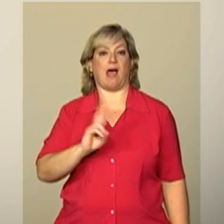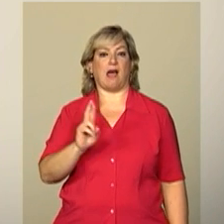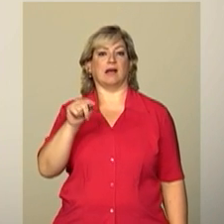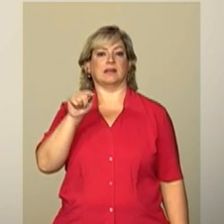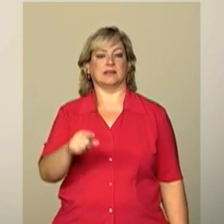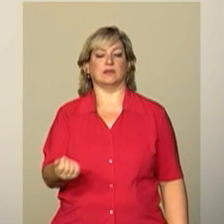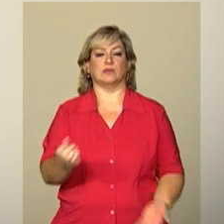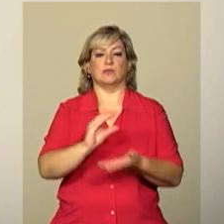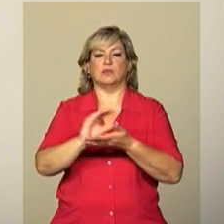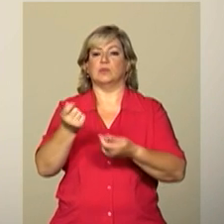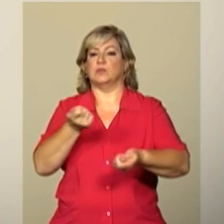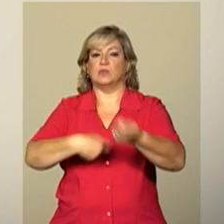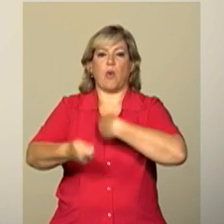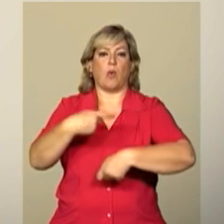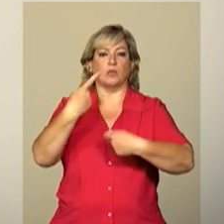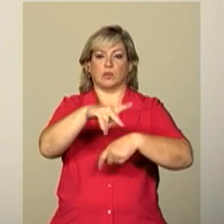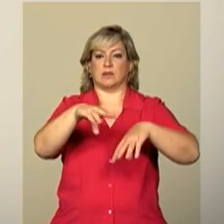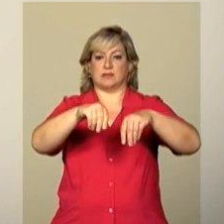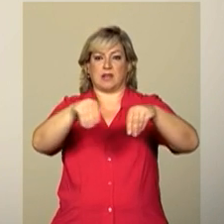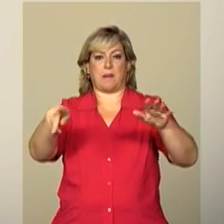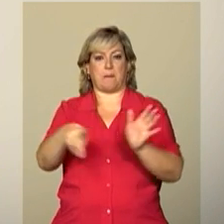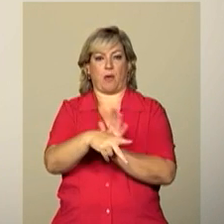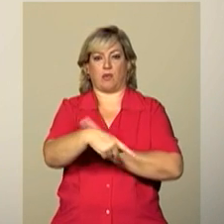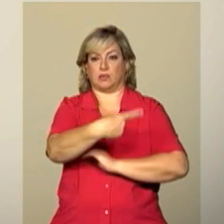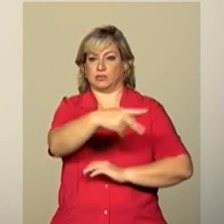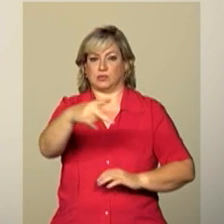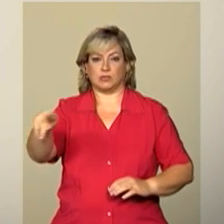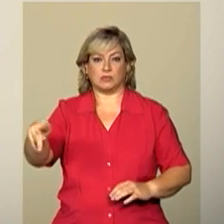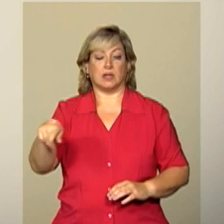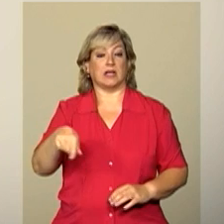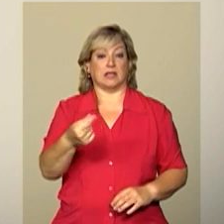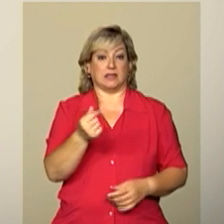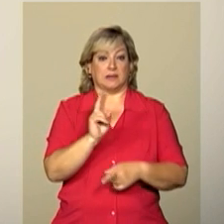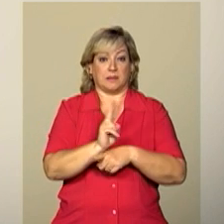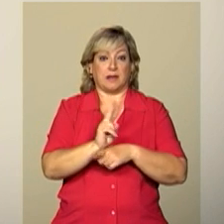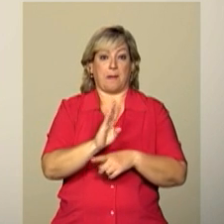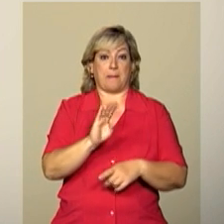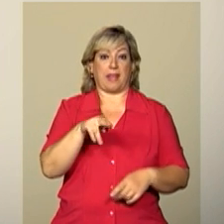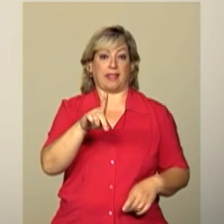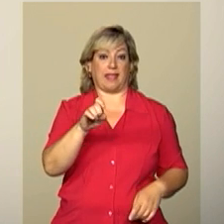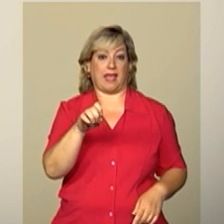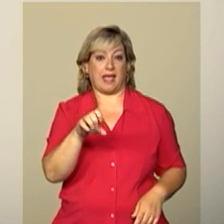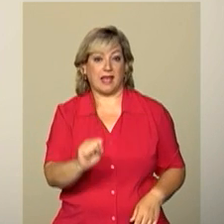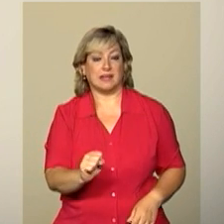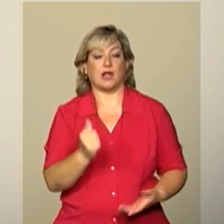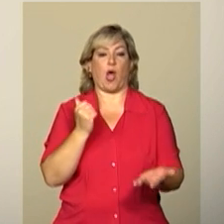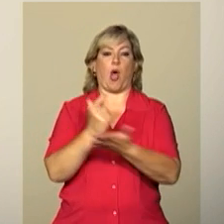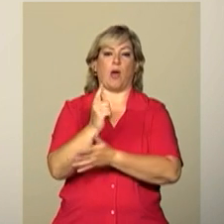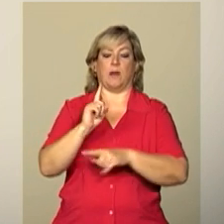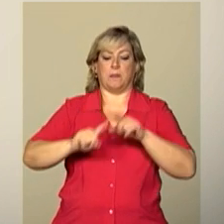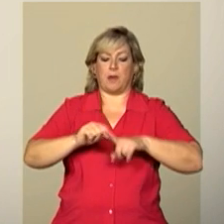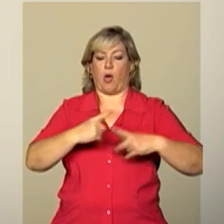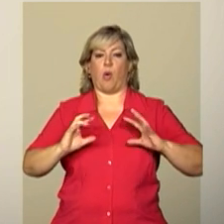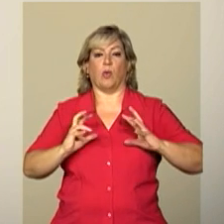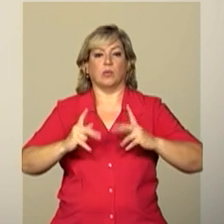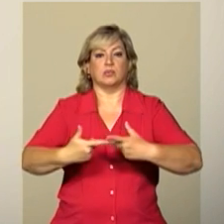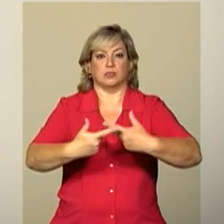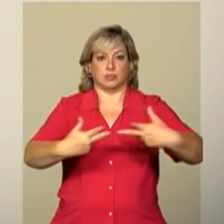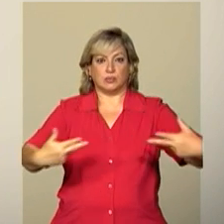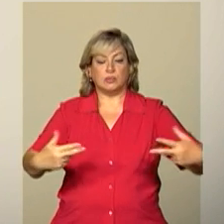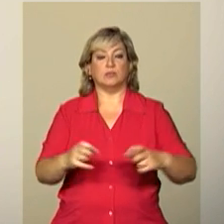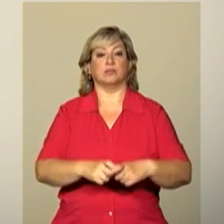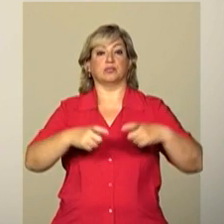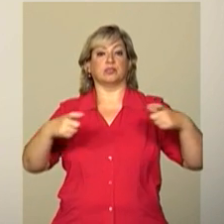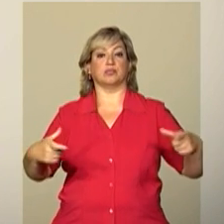suas propriedades veja só apenas os empréstimos do BNDS para a compra de equipamentos agrícolas